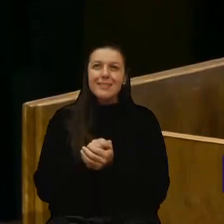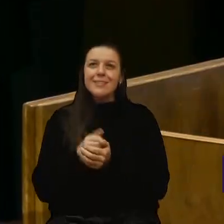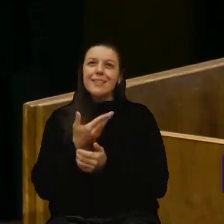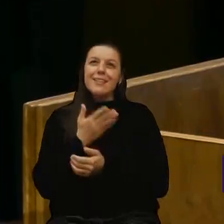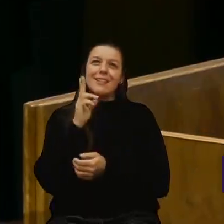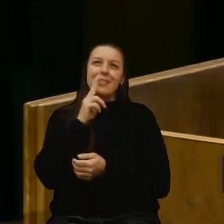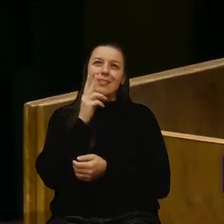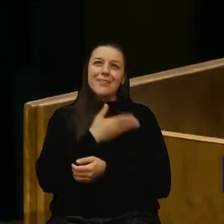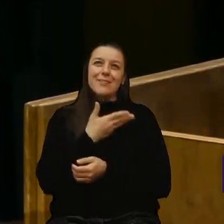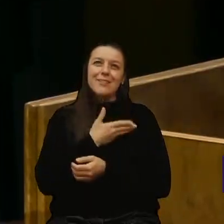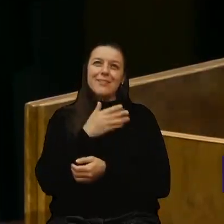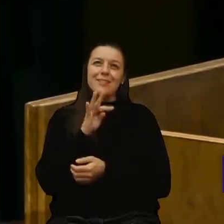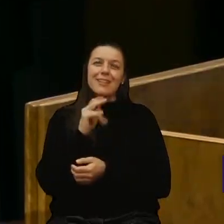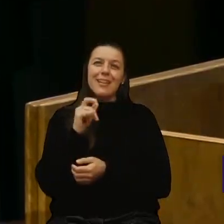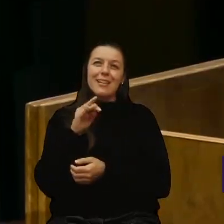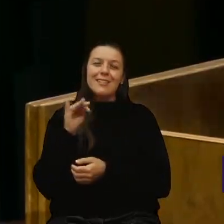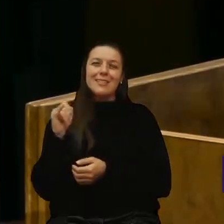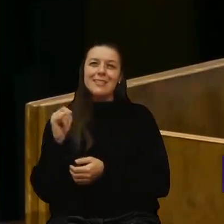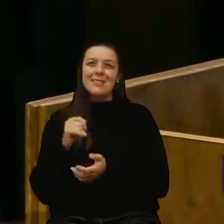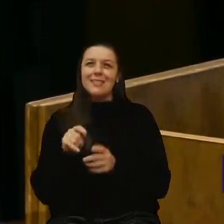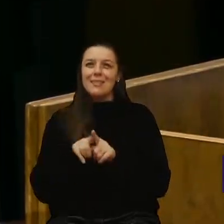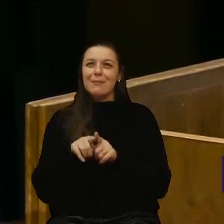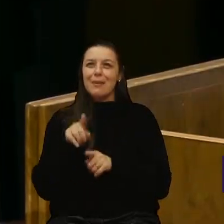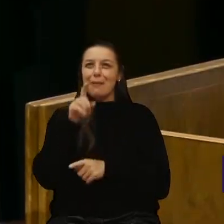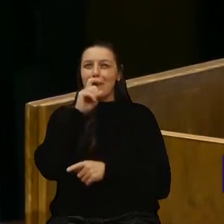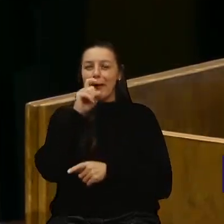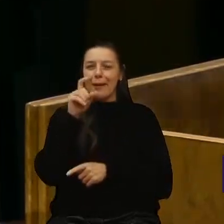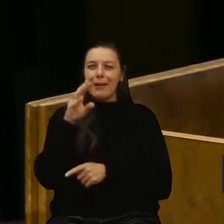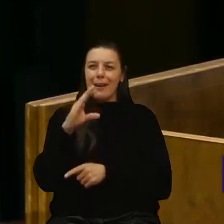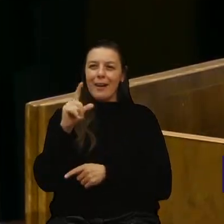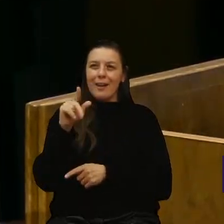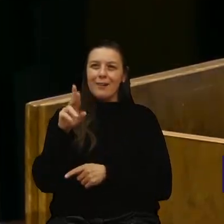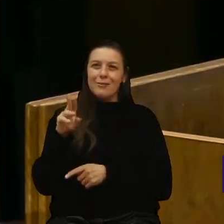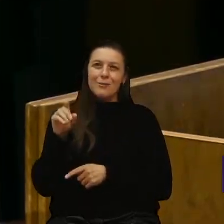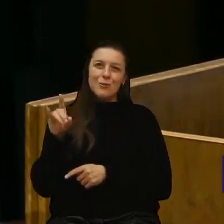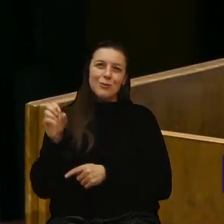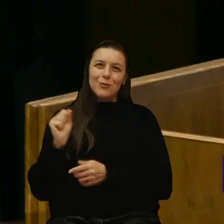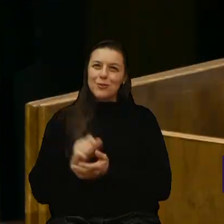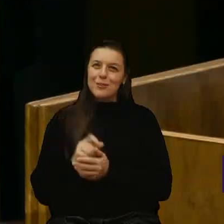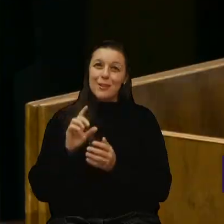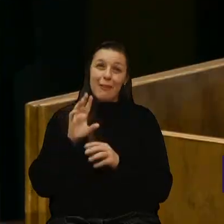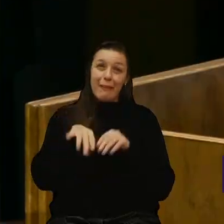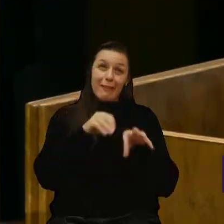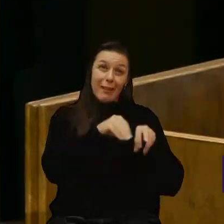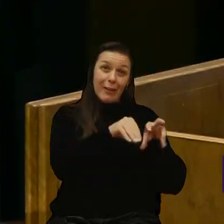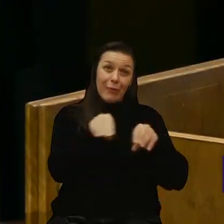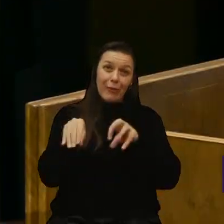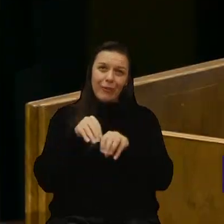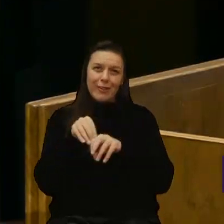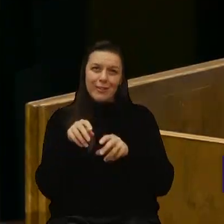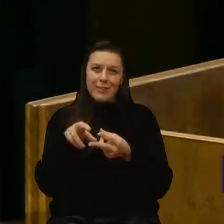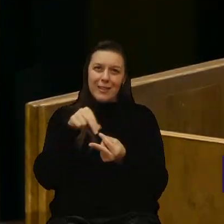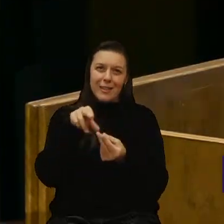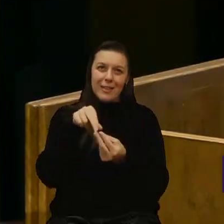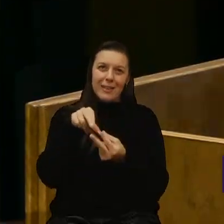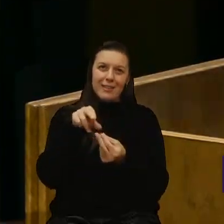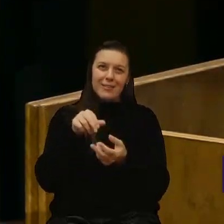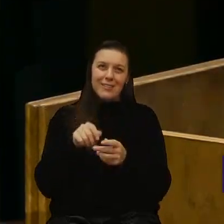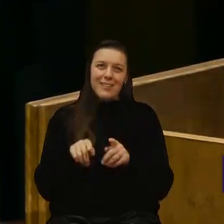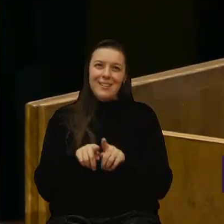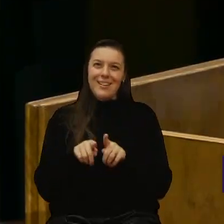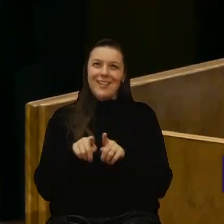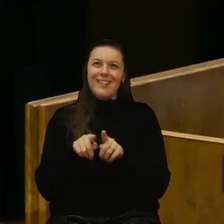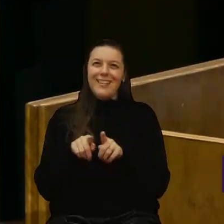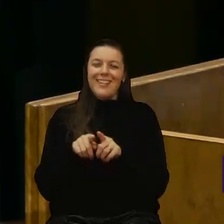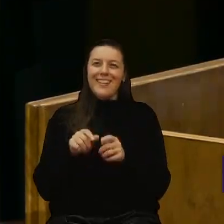amiga da Tati, da mãe Tati, e do pai Cláudio, e de tantos catadores e recicladores da nossa cidade que vivem